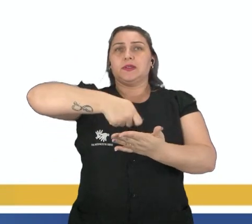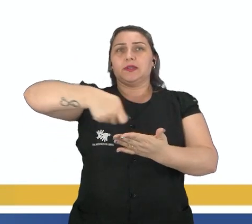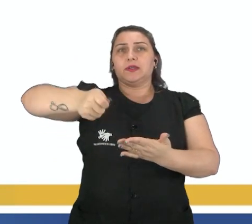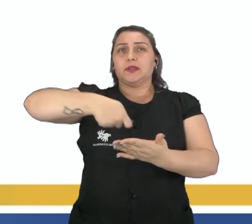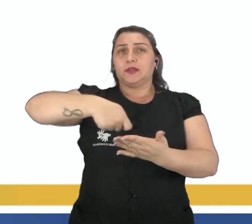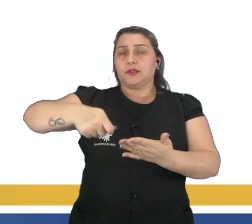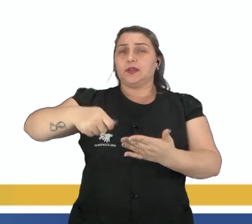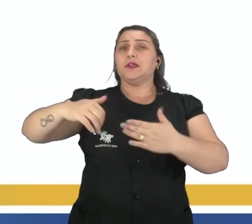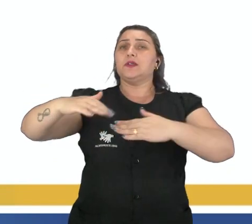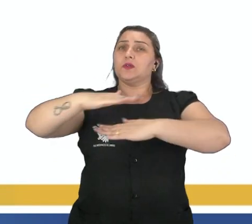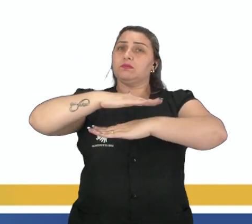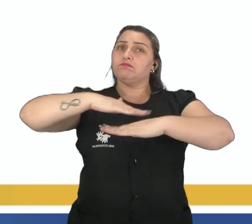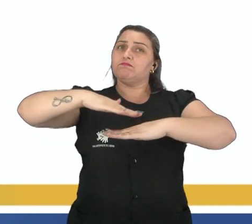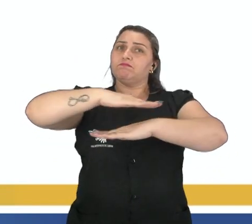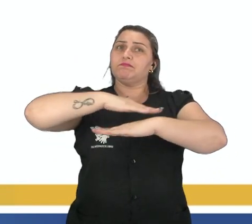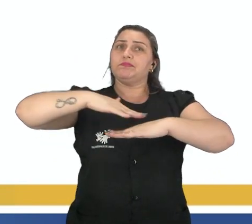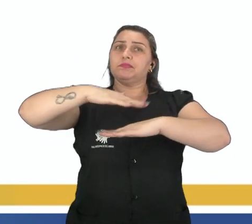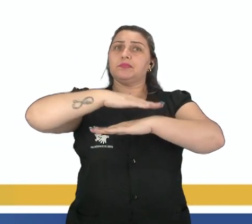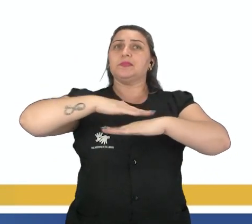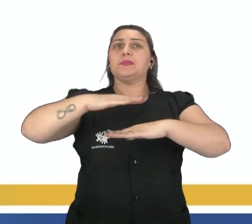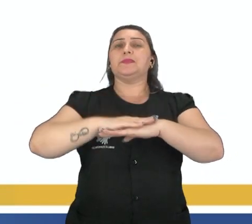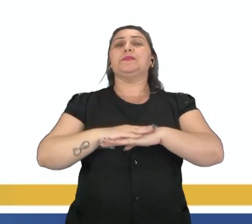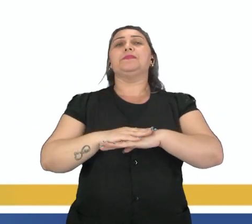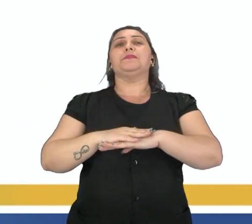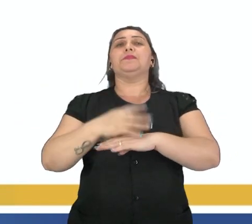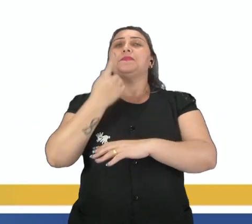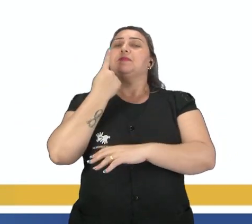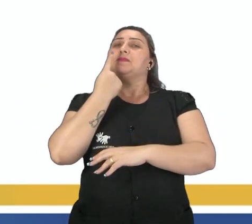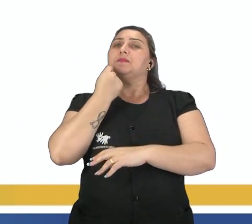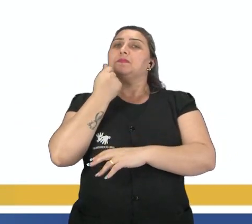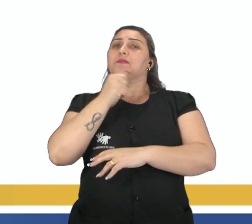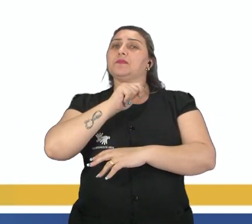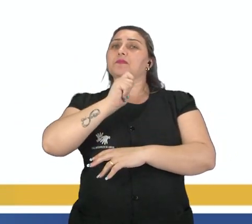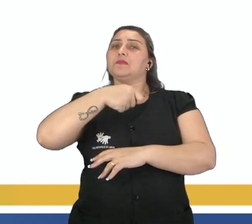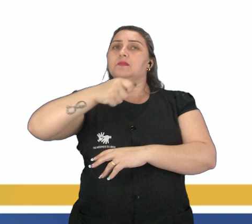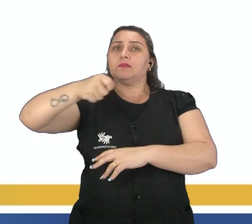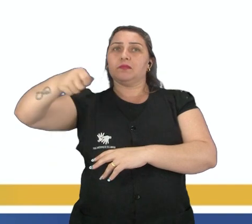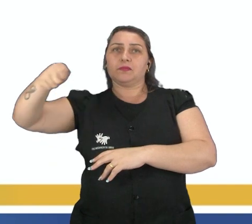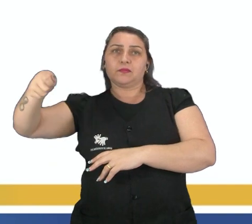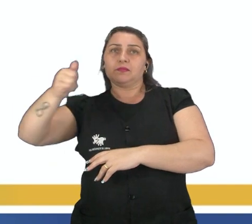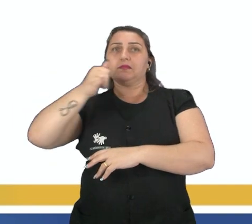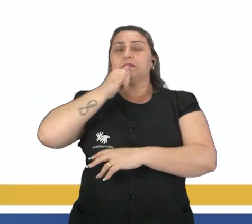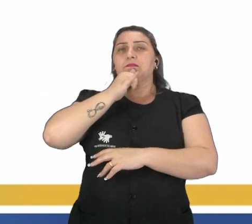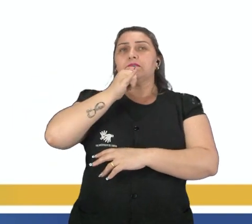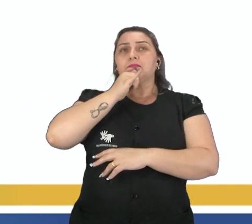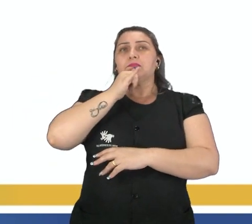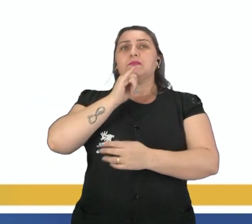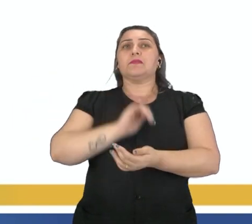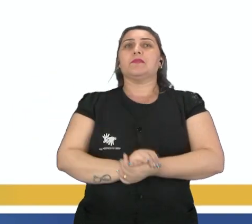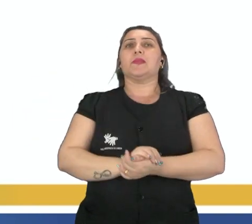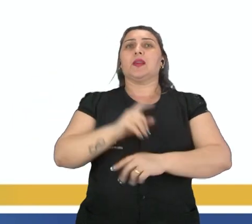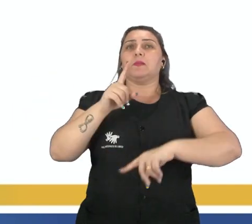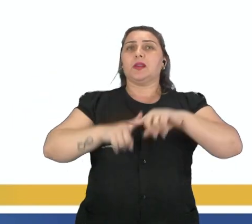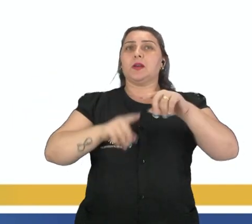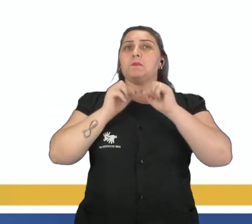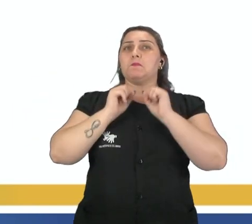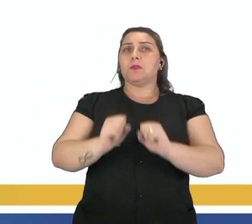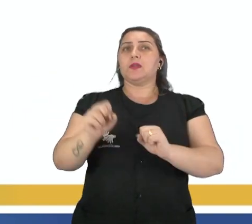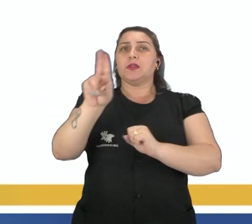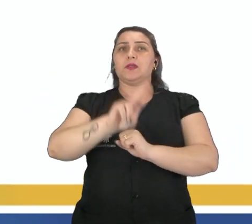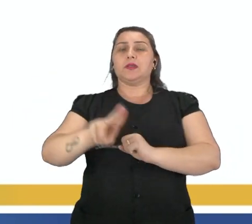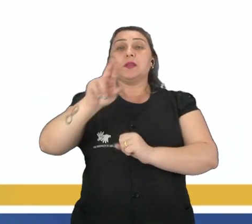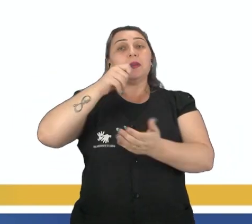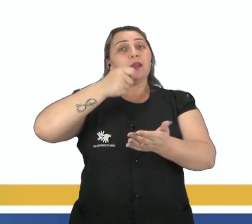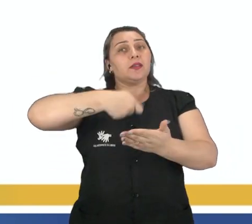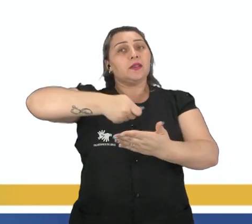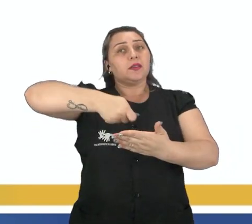de um material, mais difícil é riscar sua superfície, tá? Um exemplo é o grafite, que é um material que